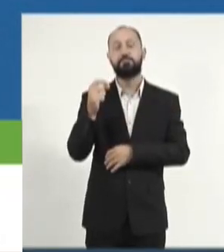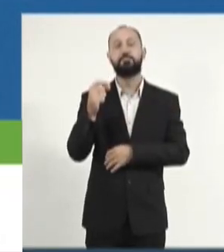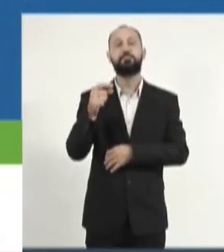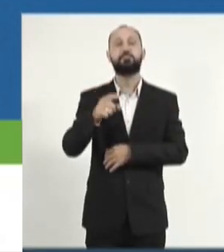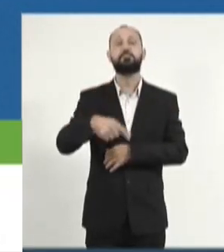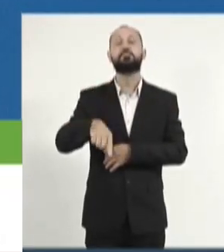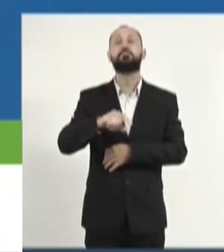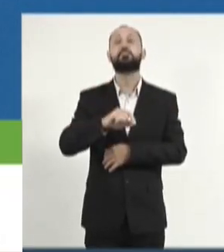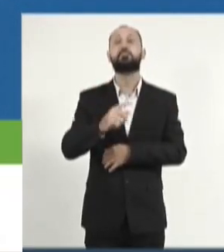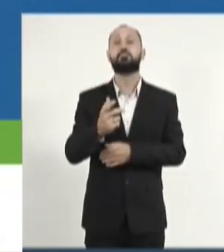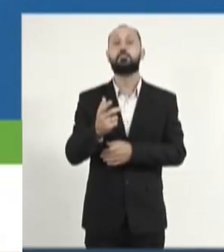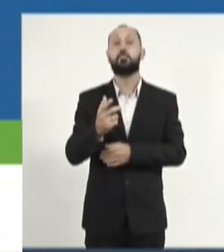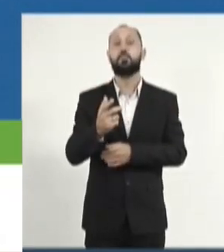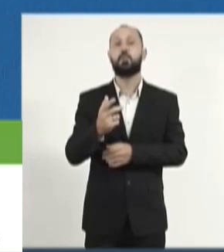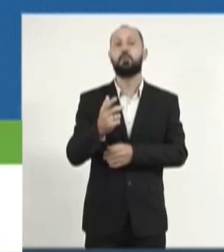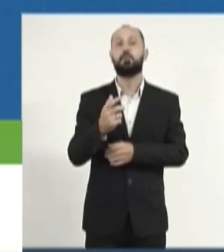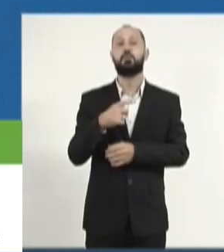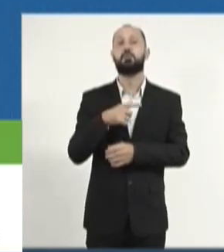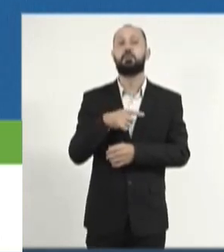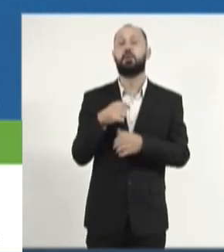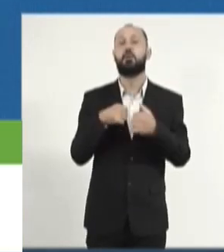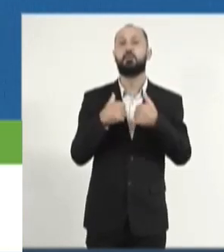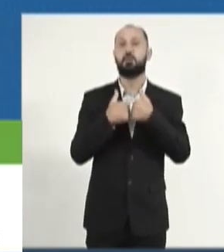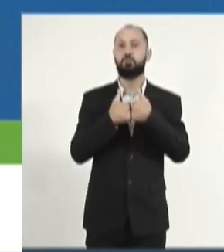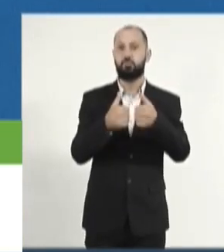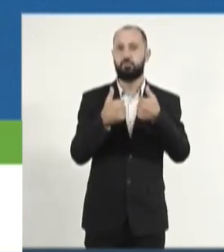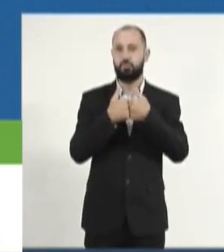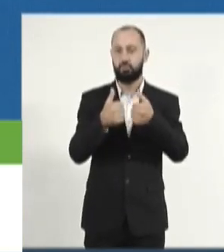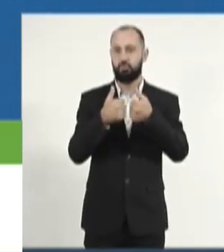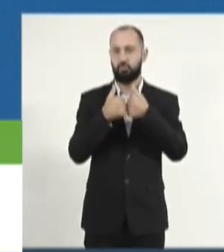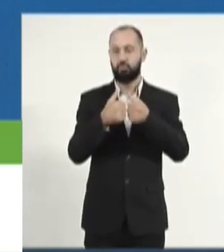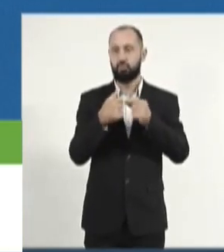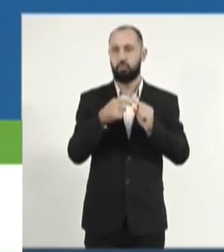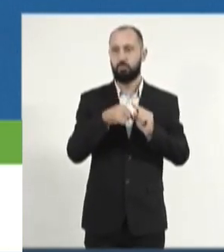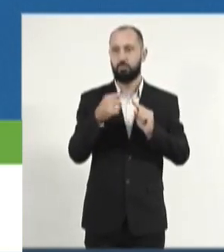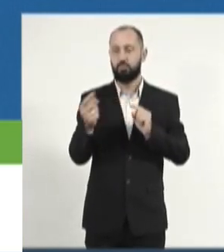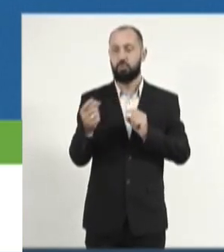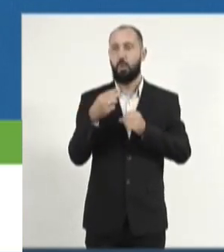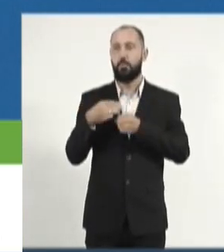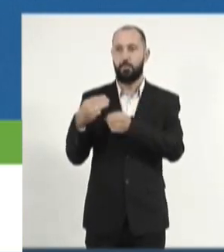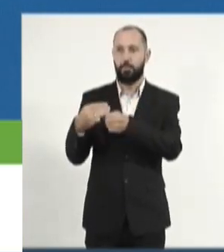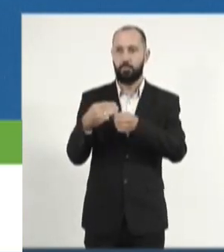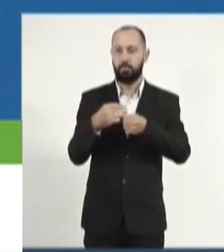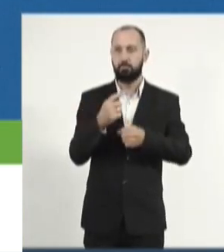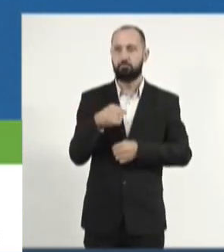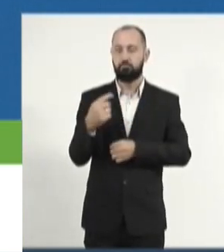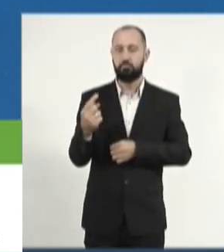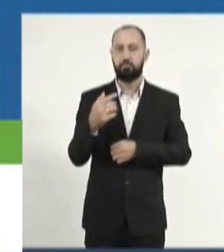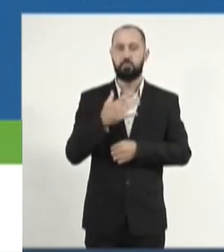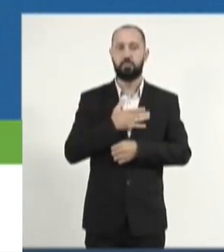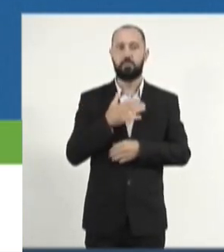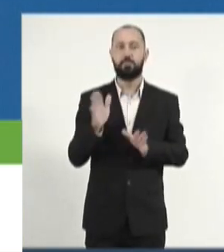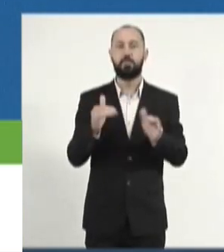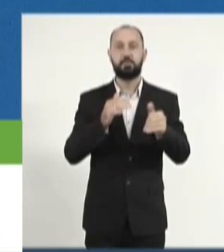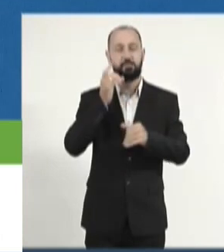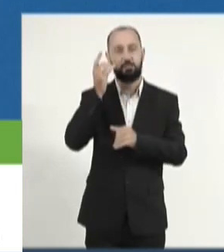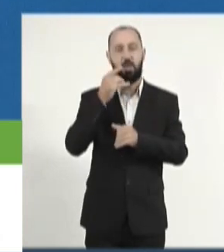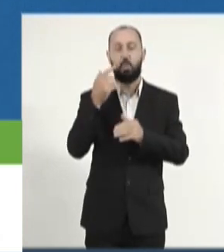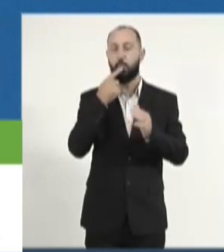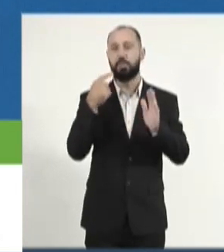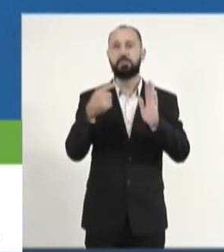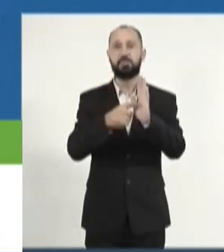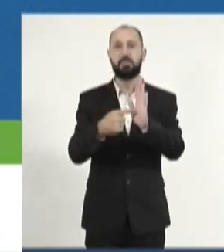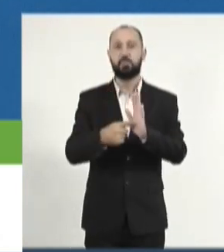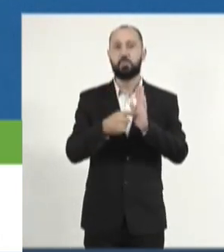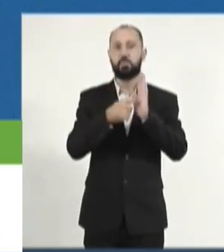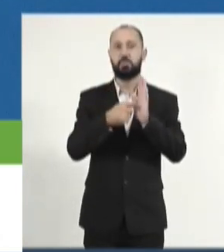quem anda em ônibus interestaduais. Eu recebi em meu gabinete algumas